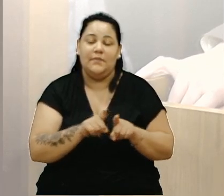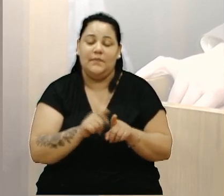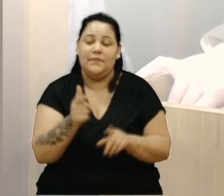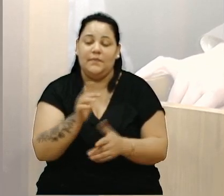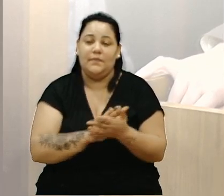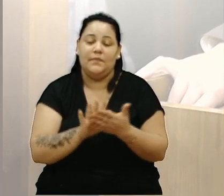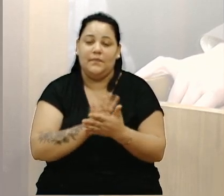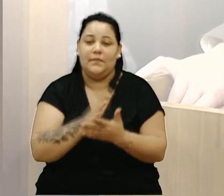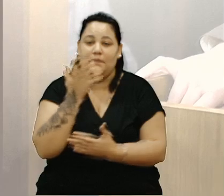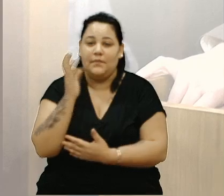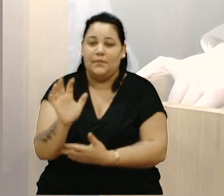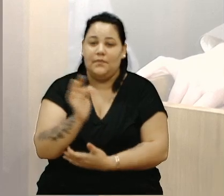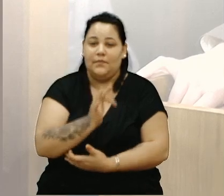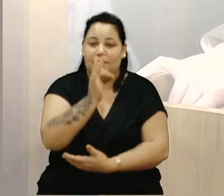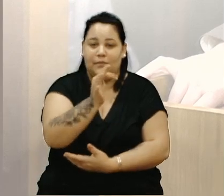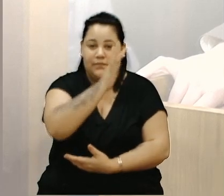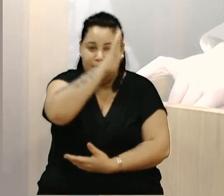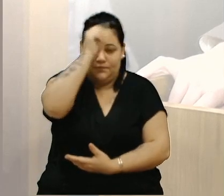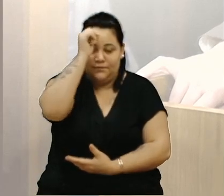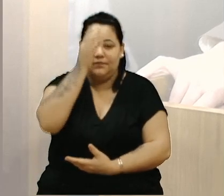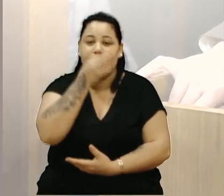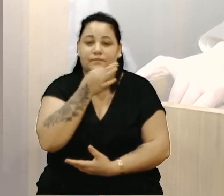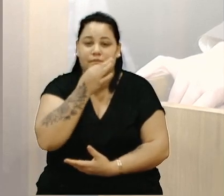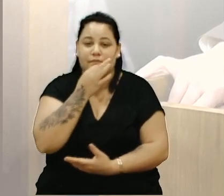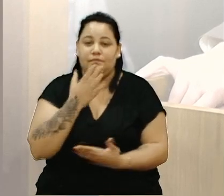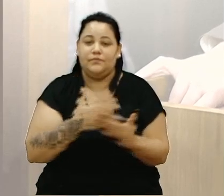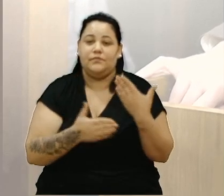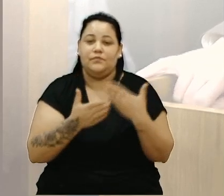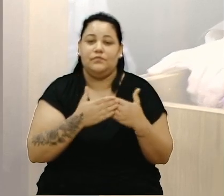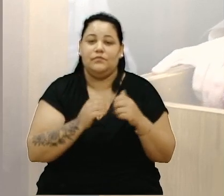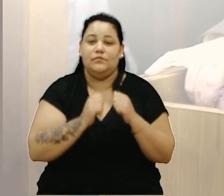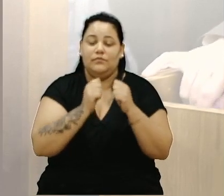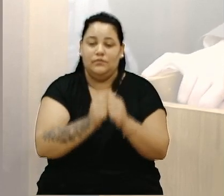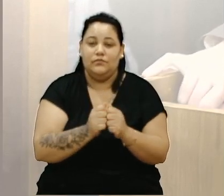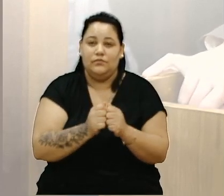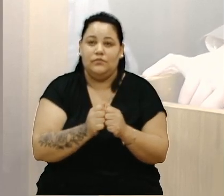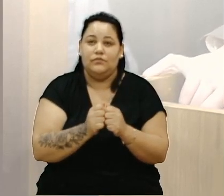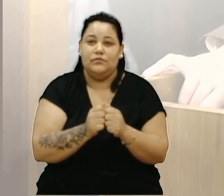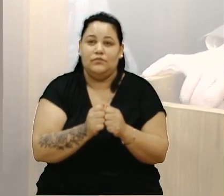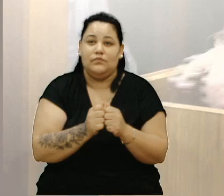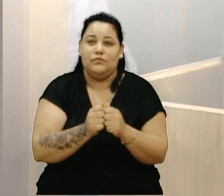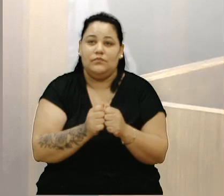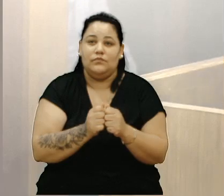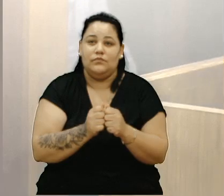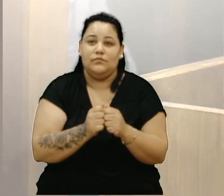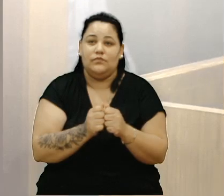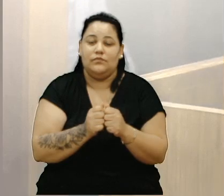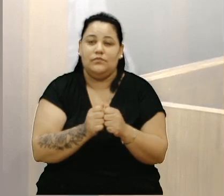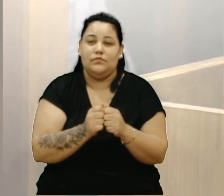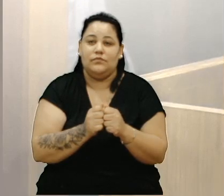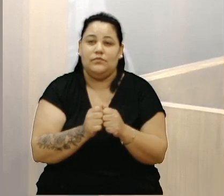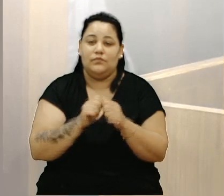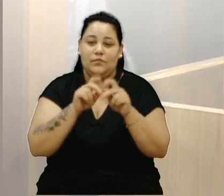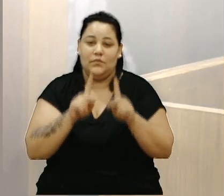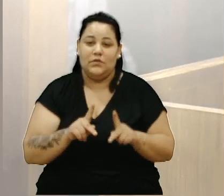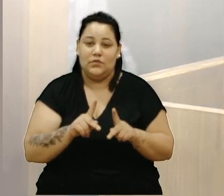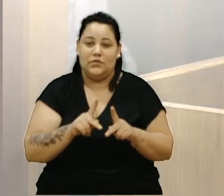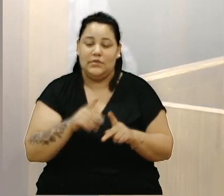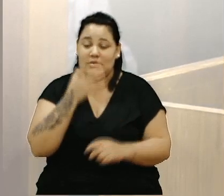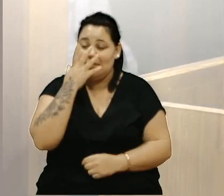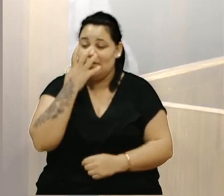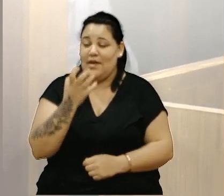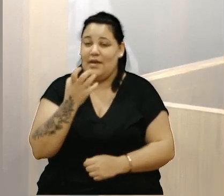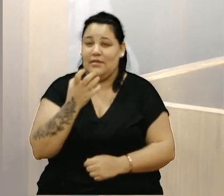futura prefeitura de Caxias do Sul. Todos que estão aparecendo são pessoas idôneas, sérias,